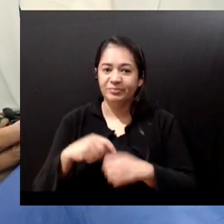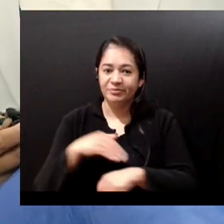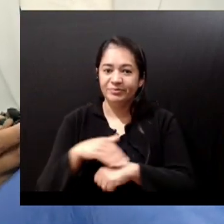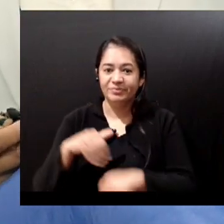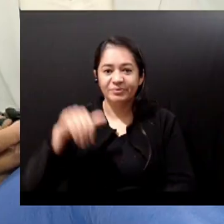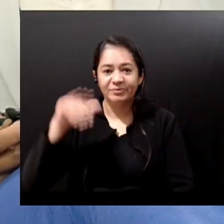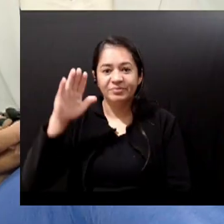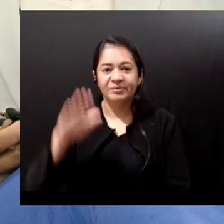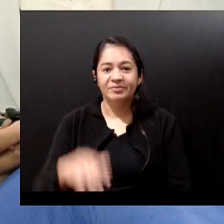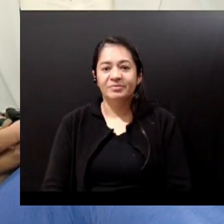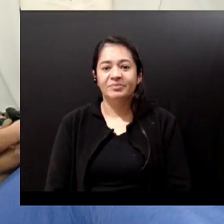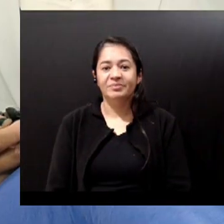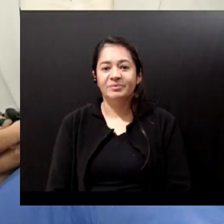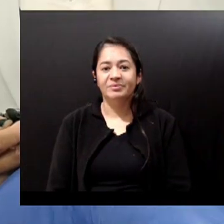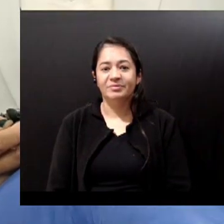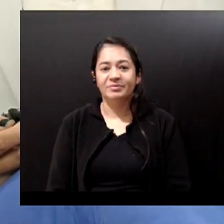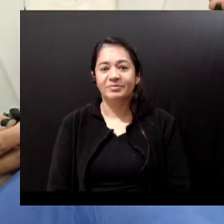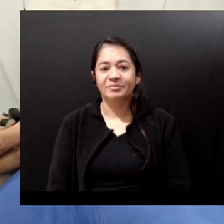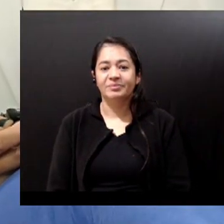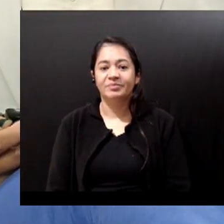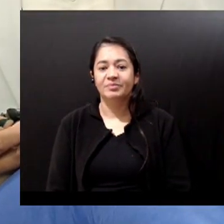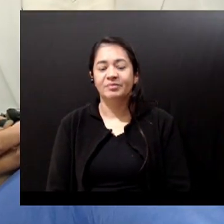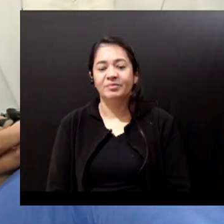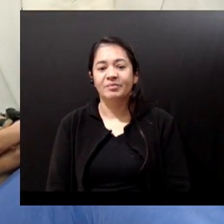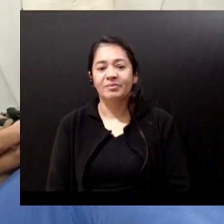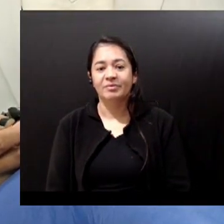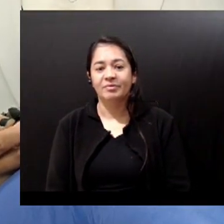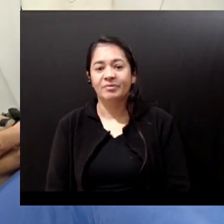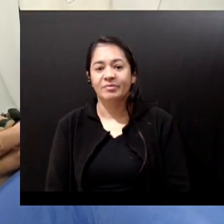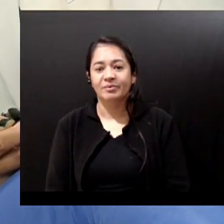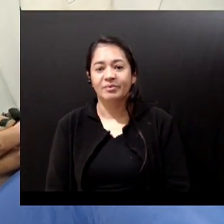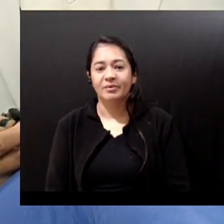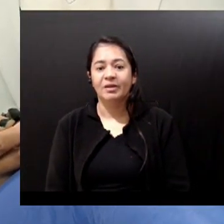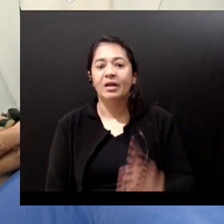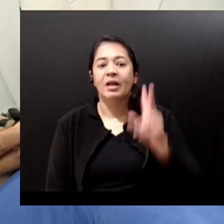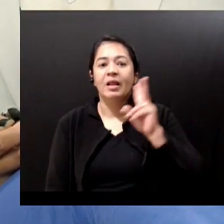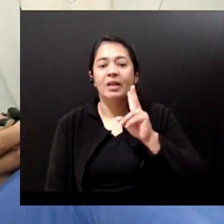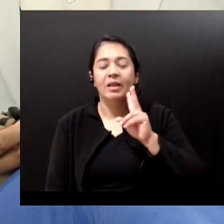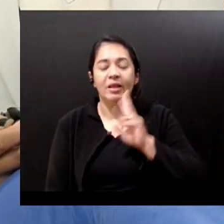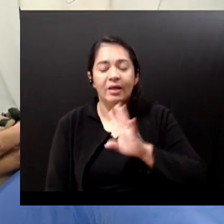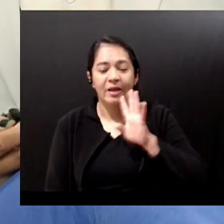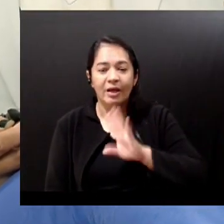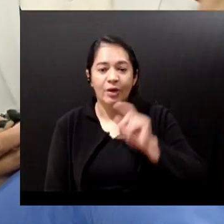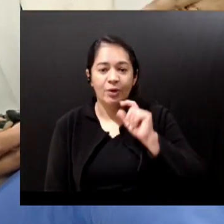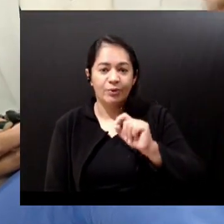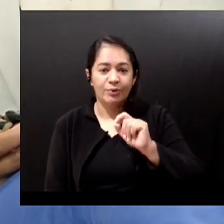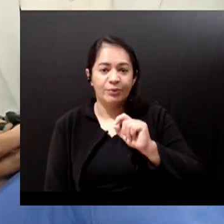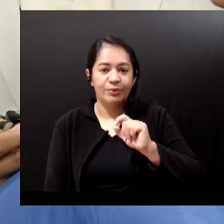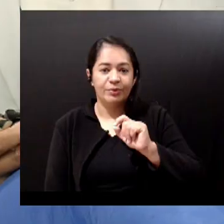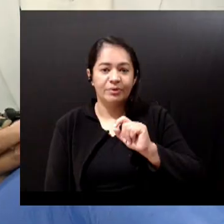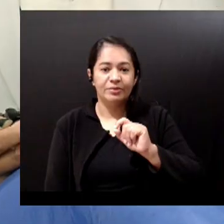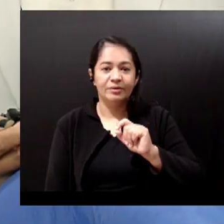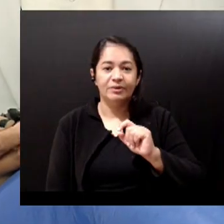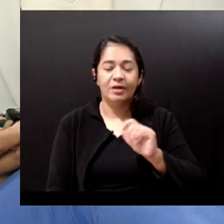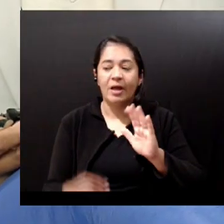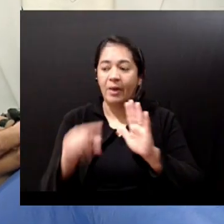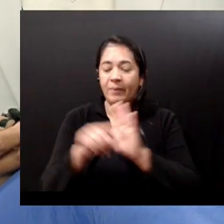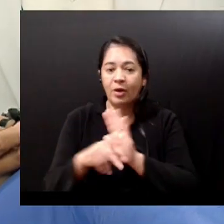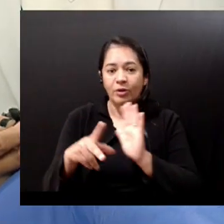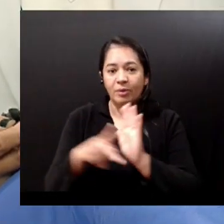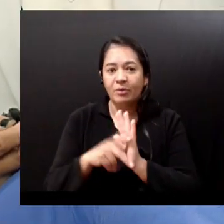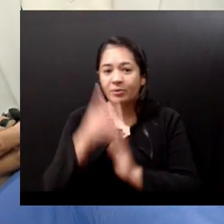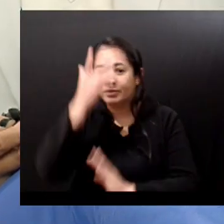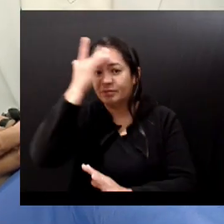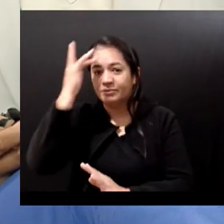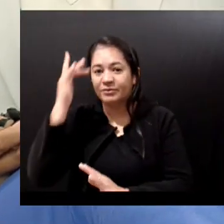essa questão, né? E aí é legal que as perguntas dos telespectadores trazem para a gente caminhos de desenvolvimento